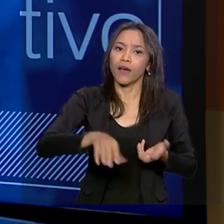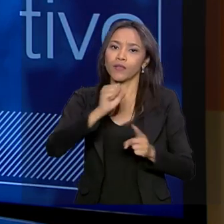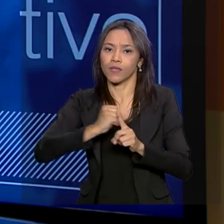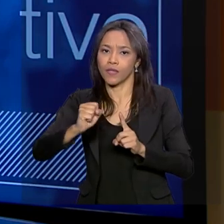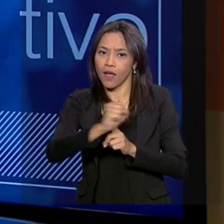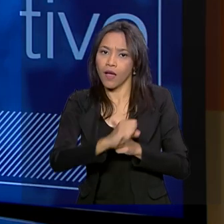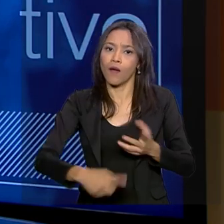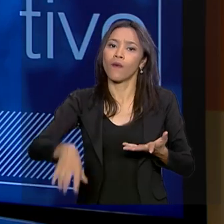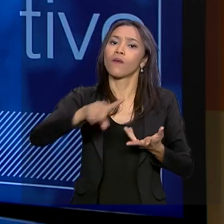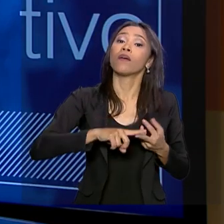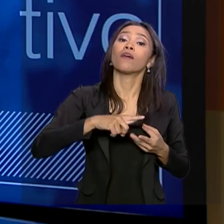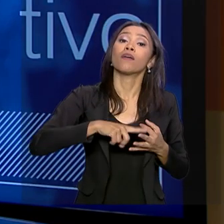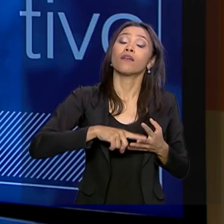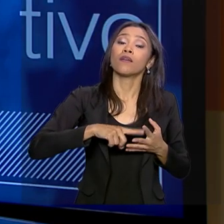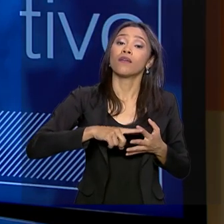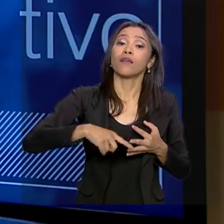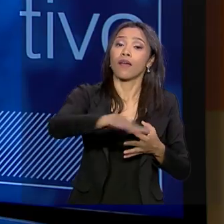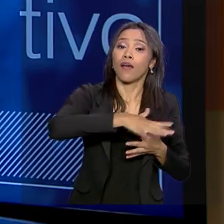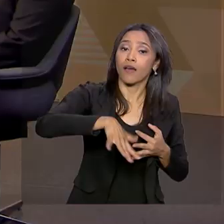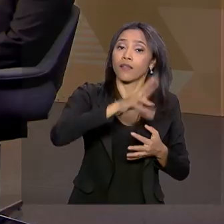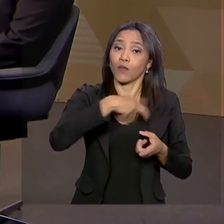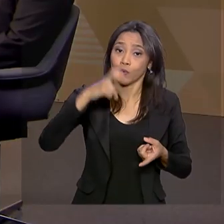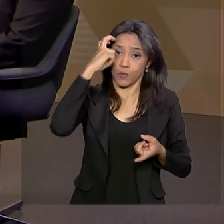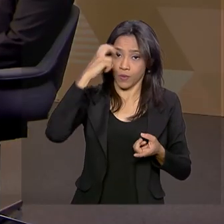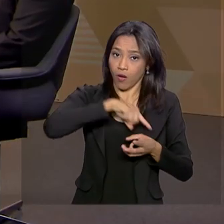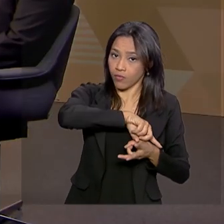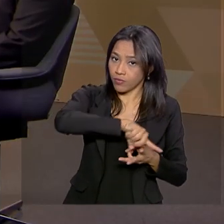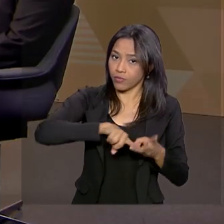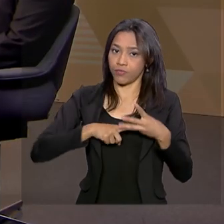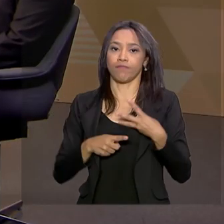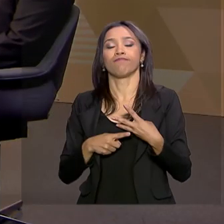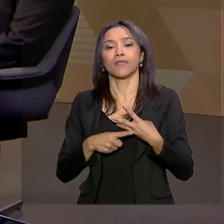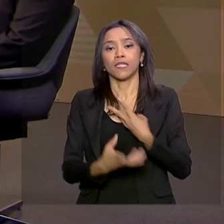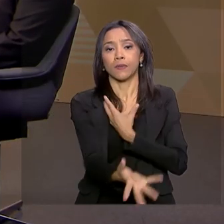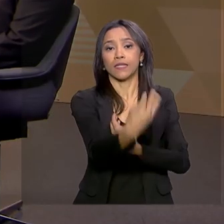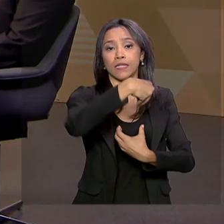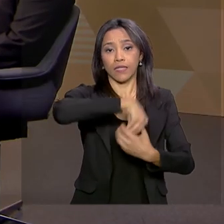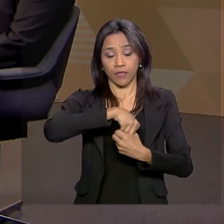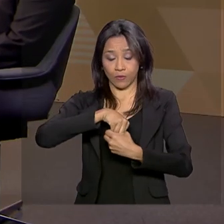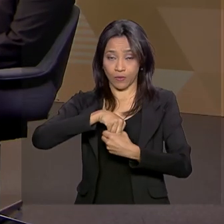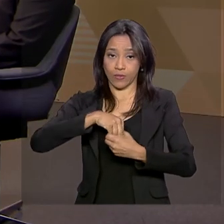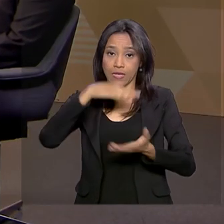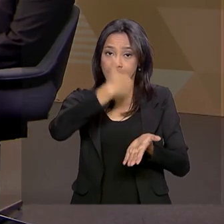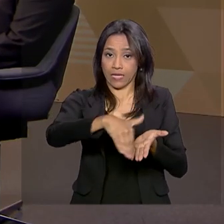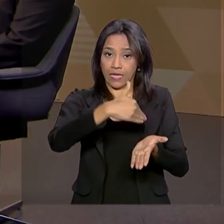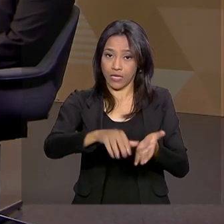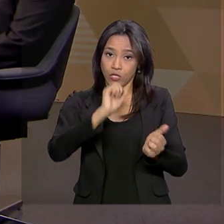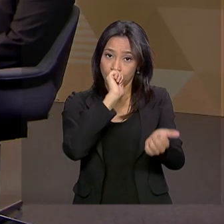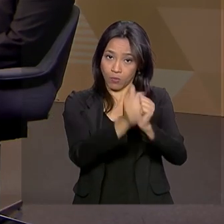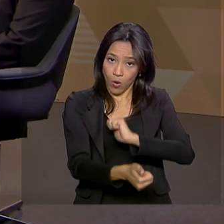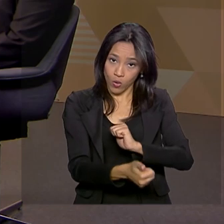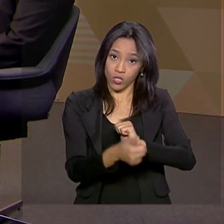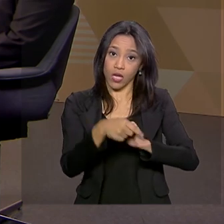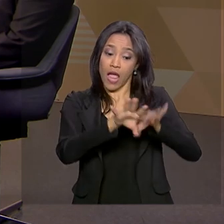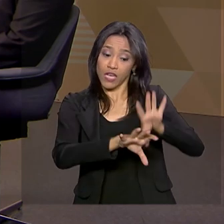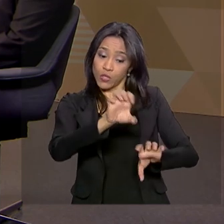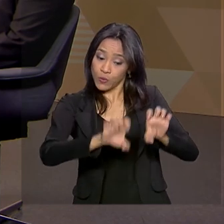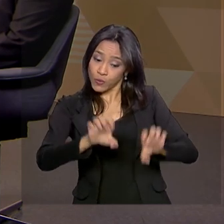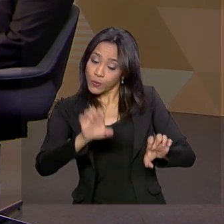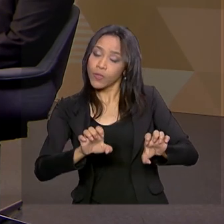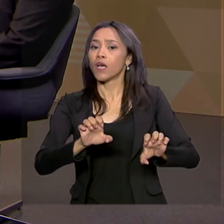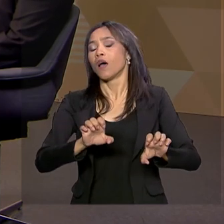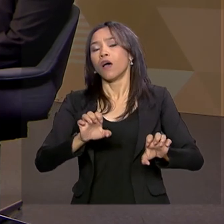social e ações da área da cultura. Dentro da Secretaria de Esporte, a estrutura da atividade FIM, ela